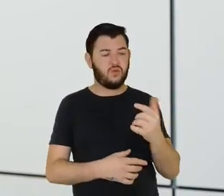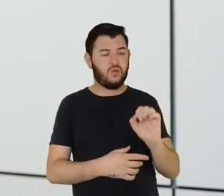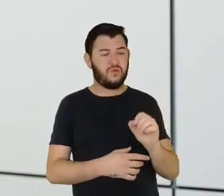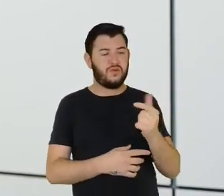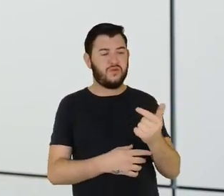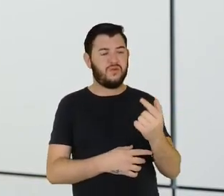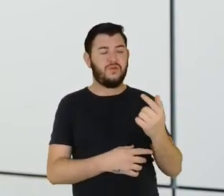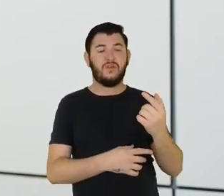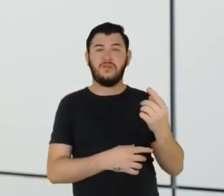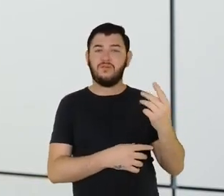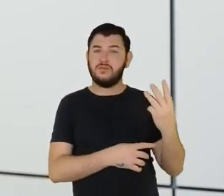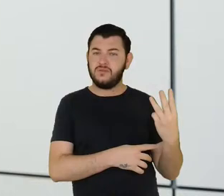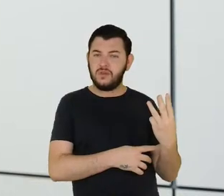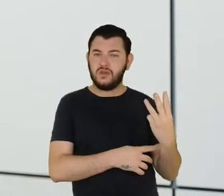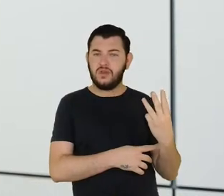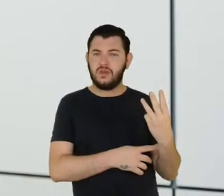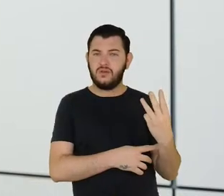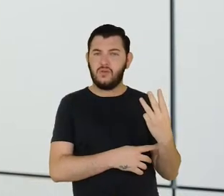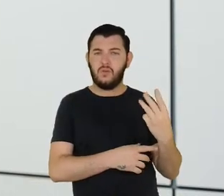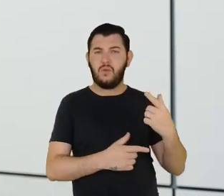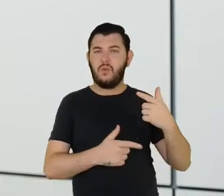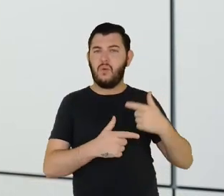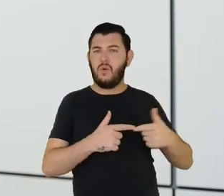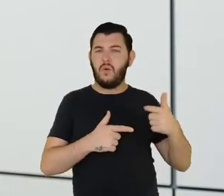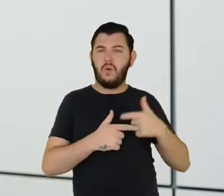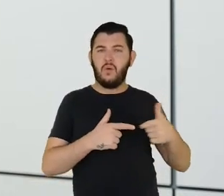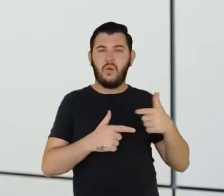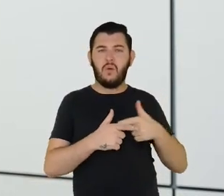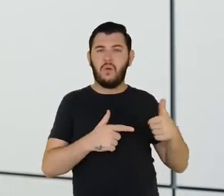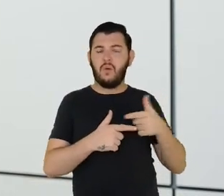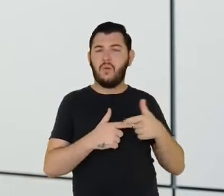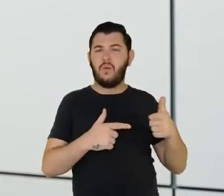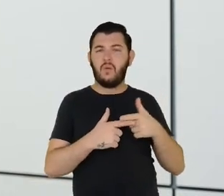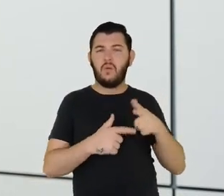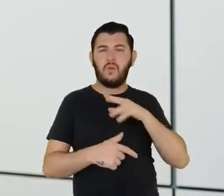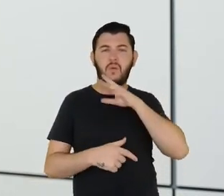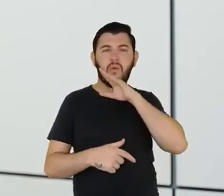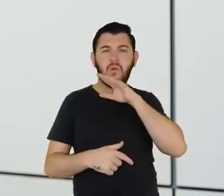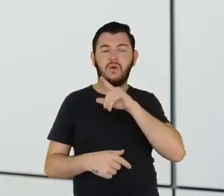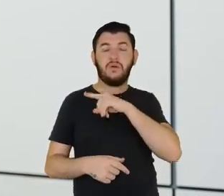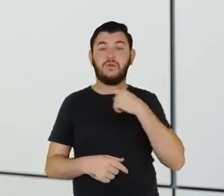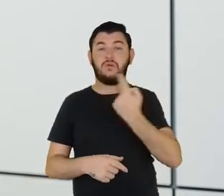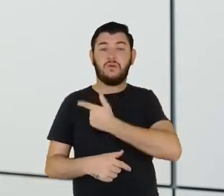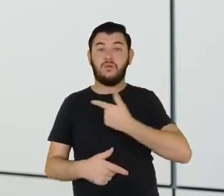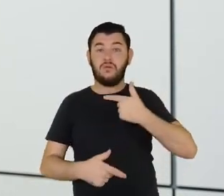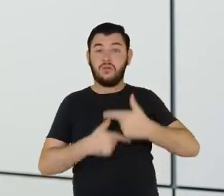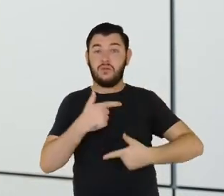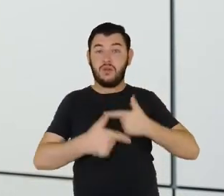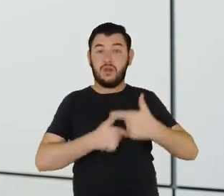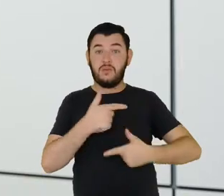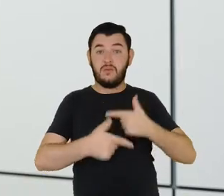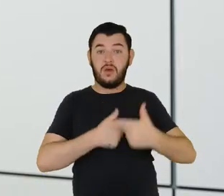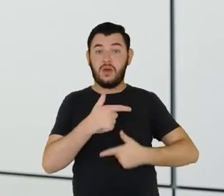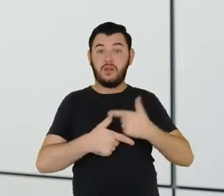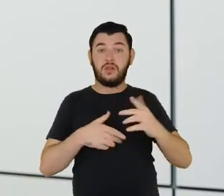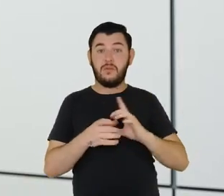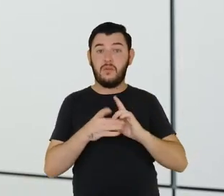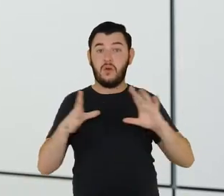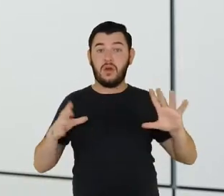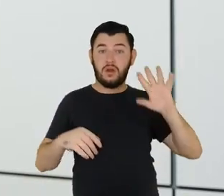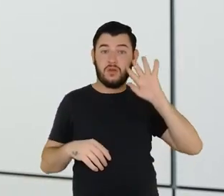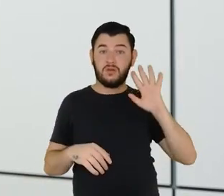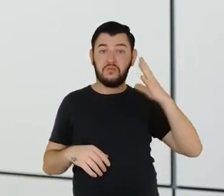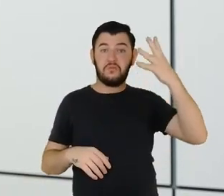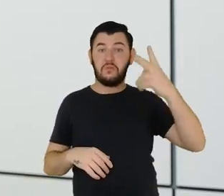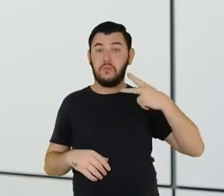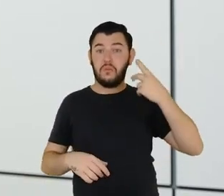nossa eficácia do nosso trabalho como democratas, né, como políticos democratas e políticos do PT. Sim.